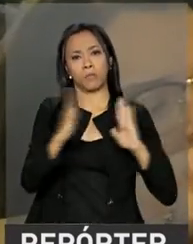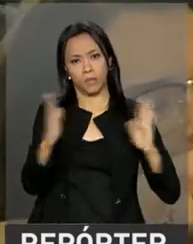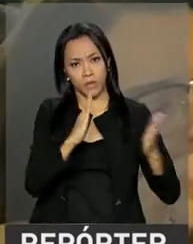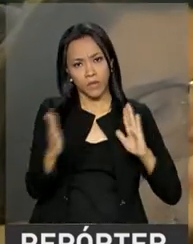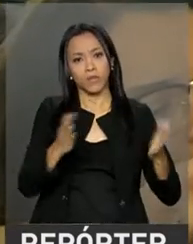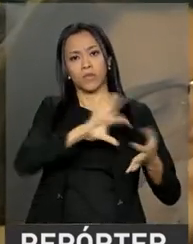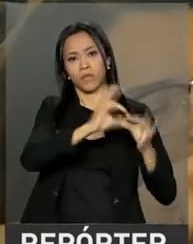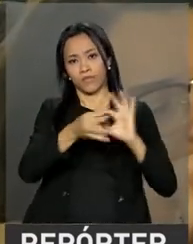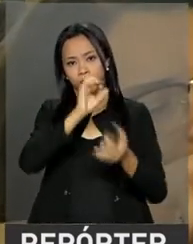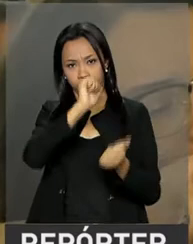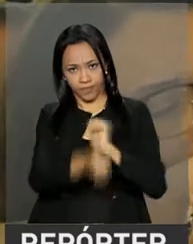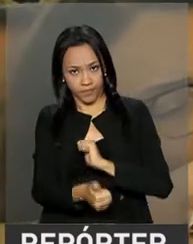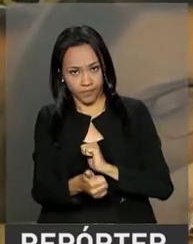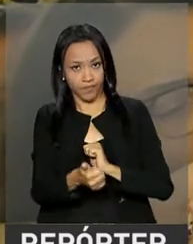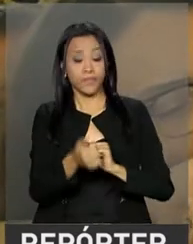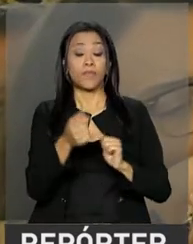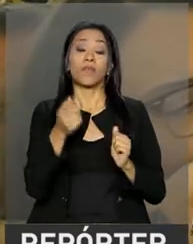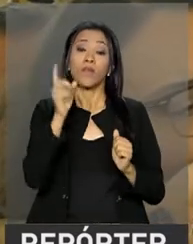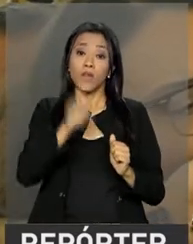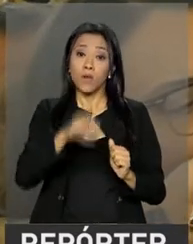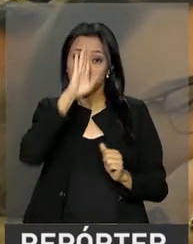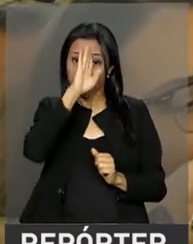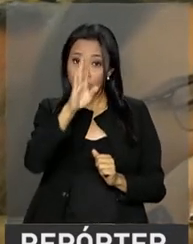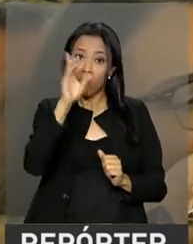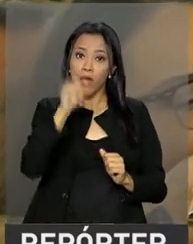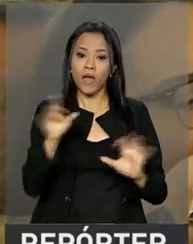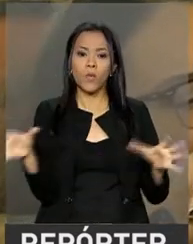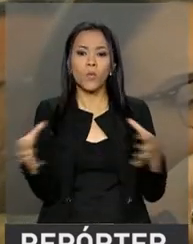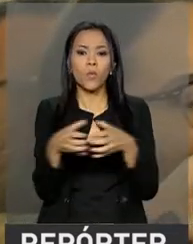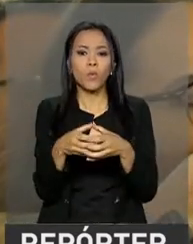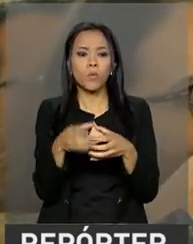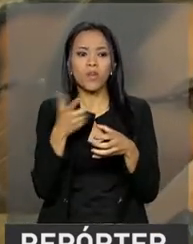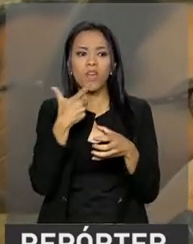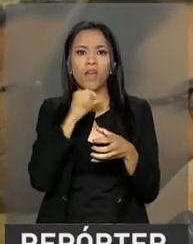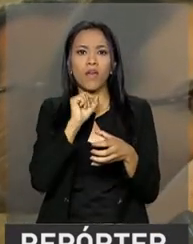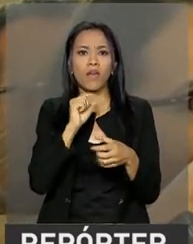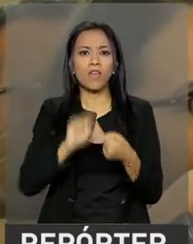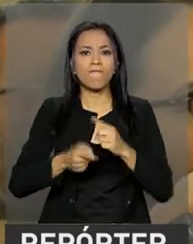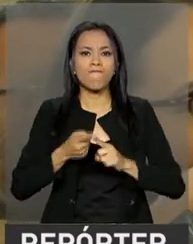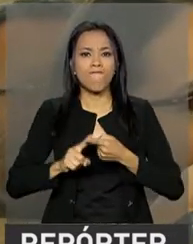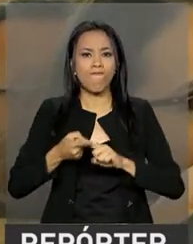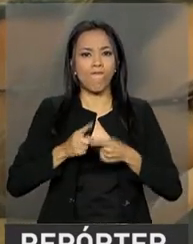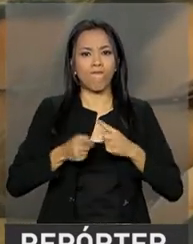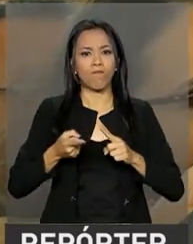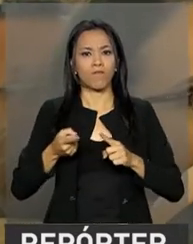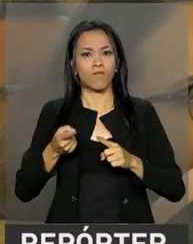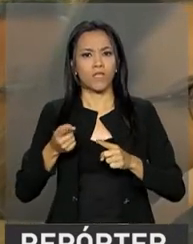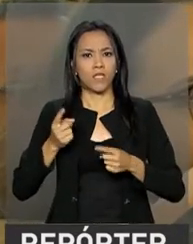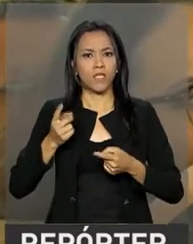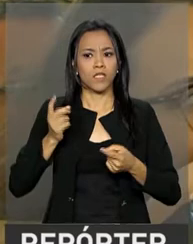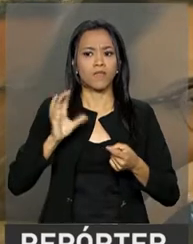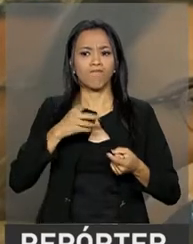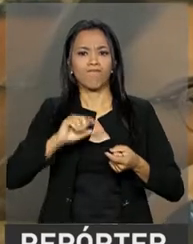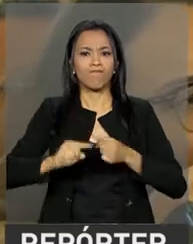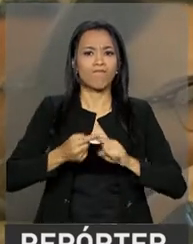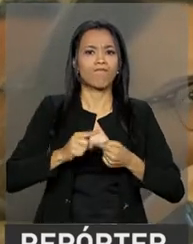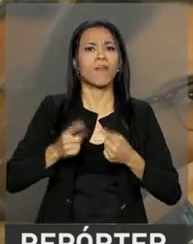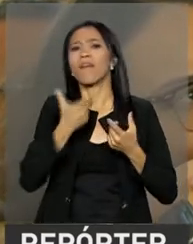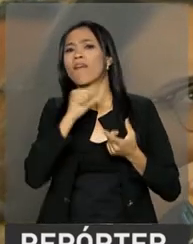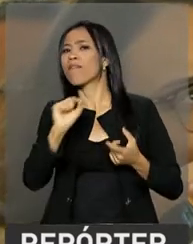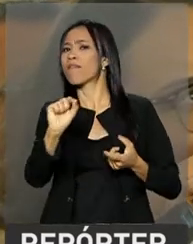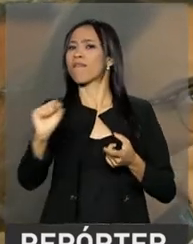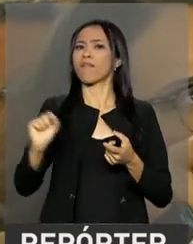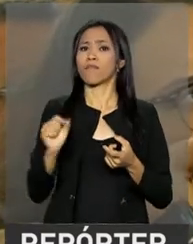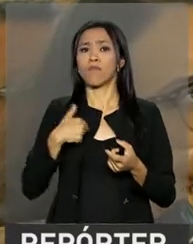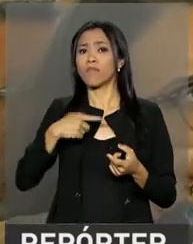que o ponto central é a inteligência. Aonde está o crime? Aonde está a cadeia do crime? Onde estão os barões do crime? Porque não